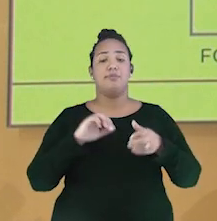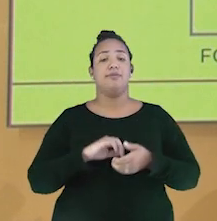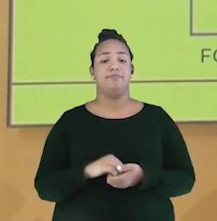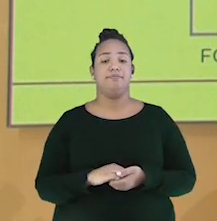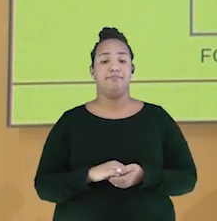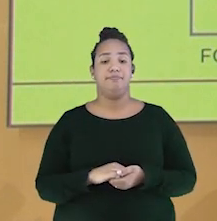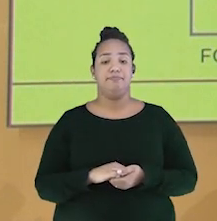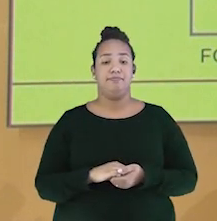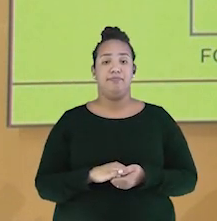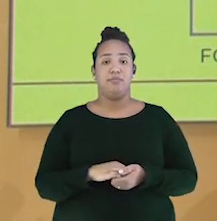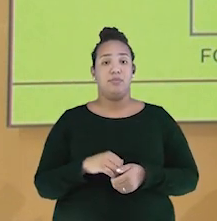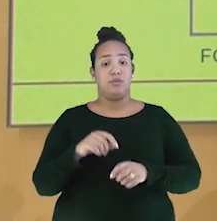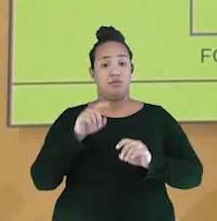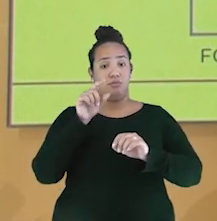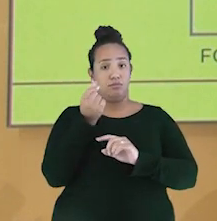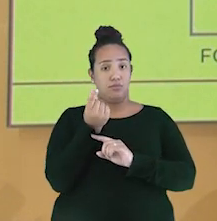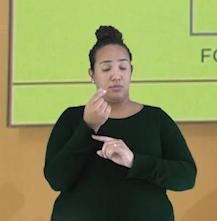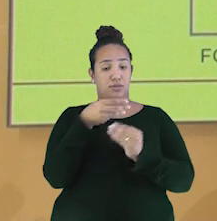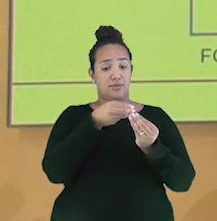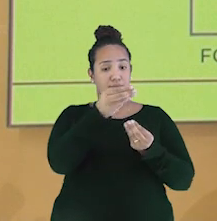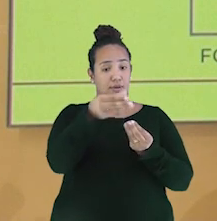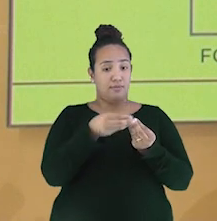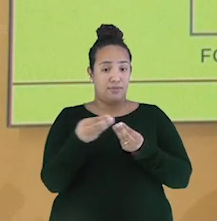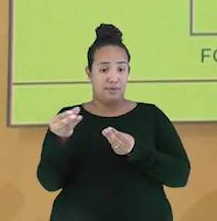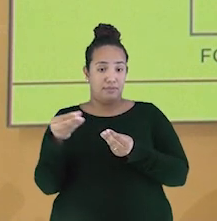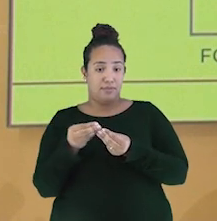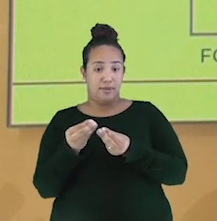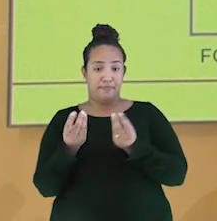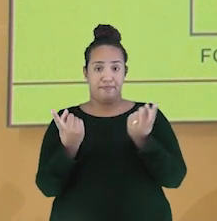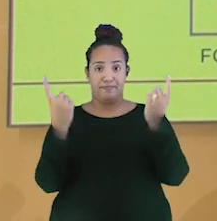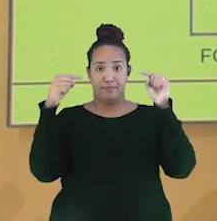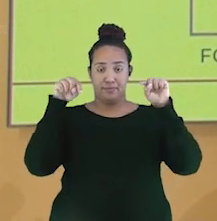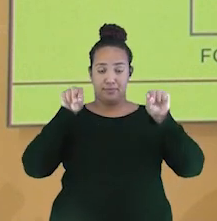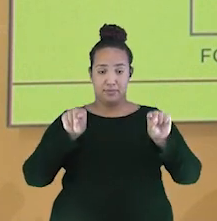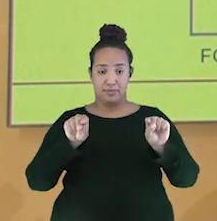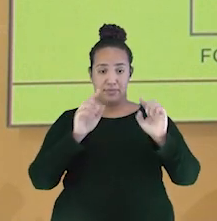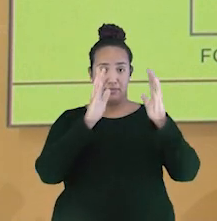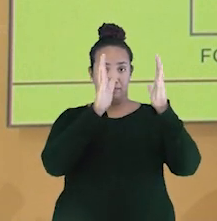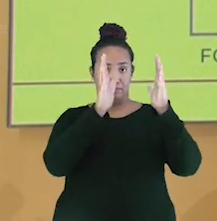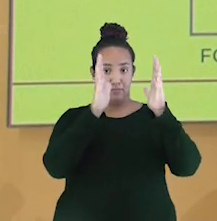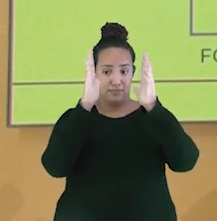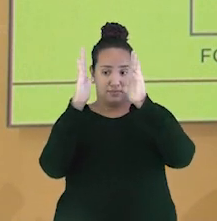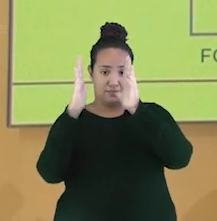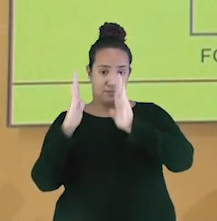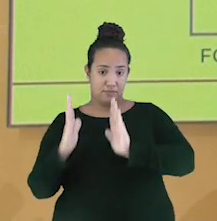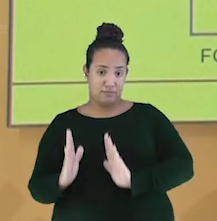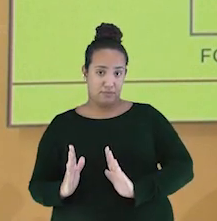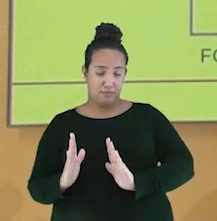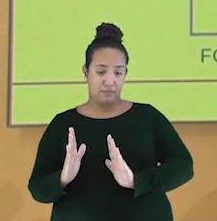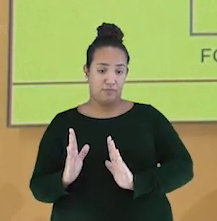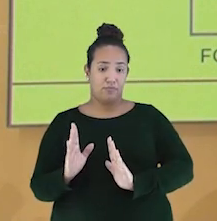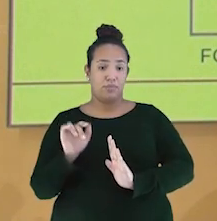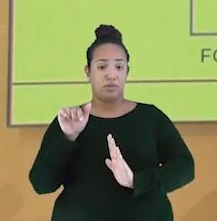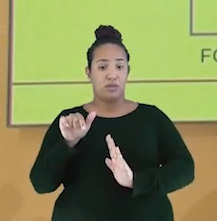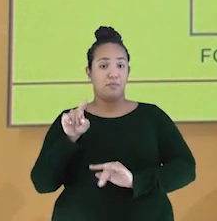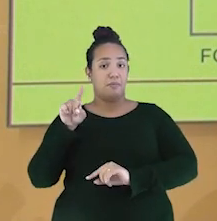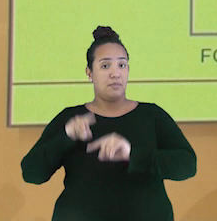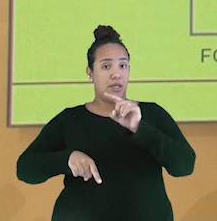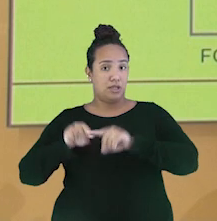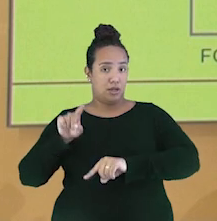distribuidor e abaixo na própria tabela tem uma coluna na vertical de produtos